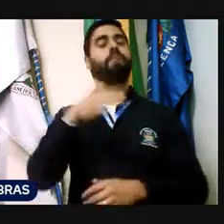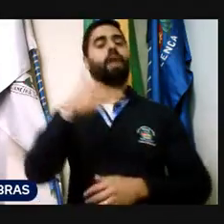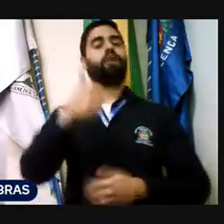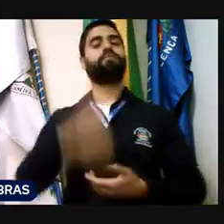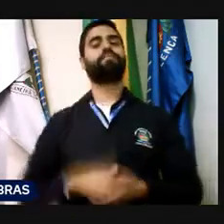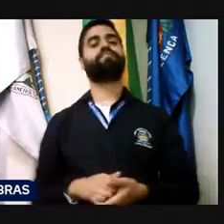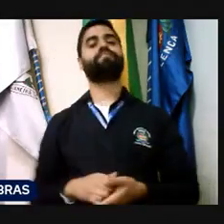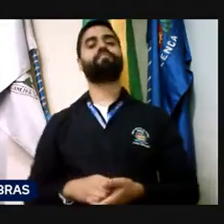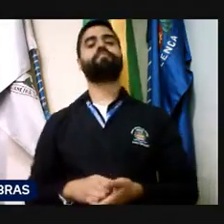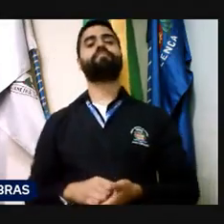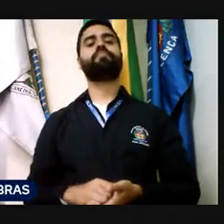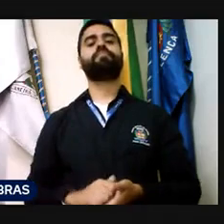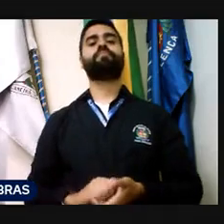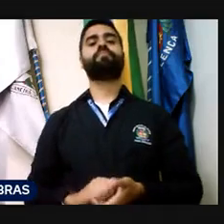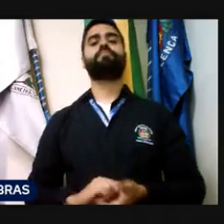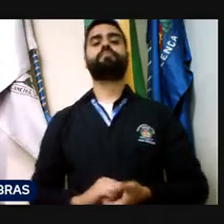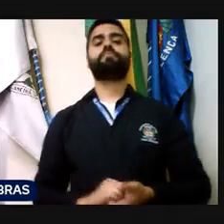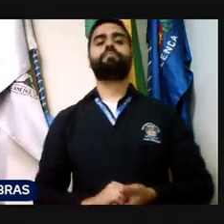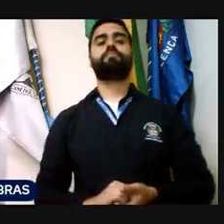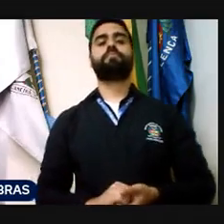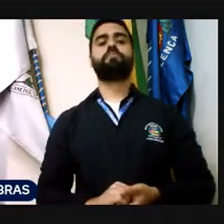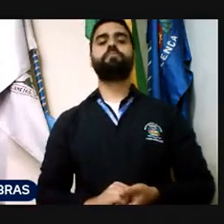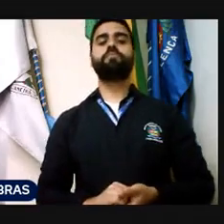nossas dúvidas, né?